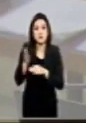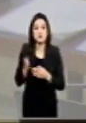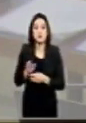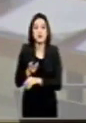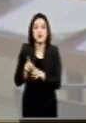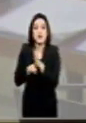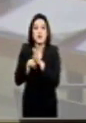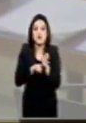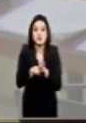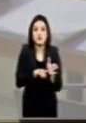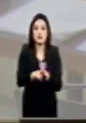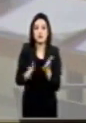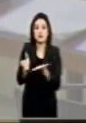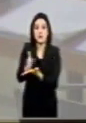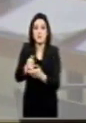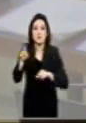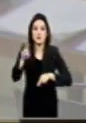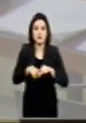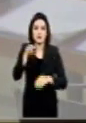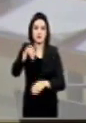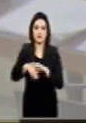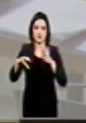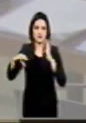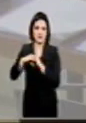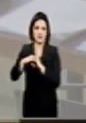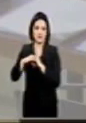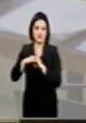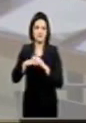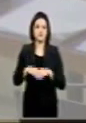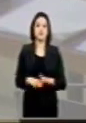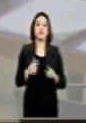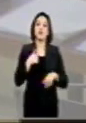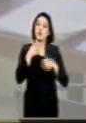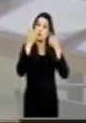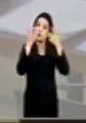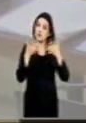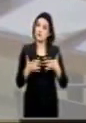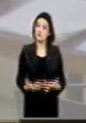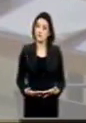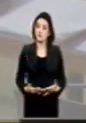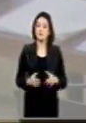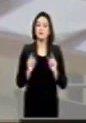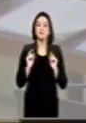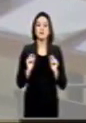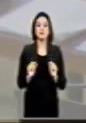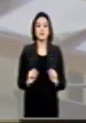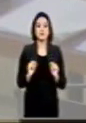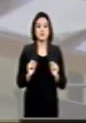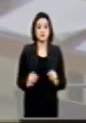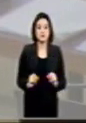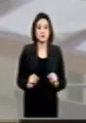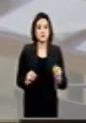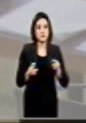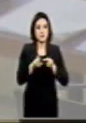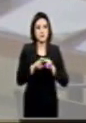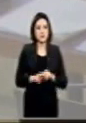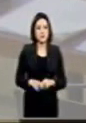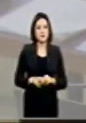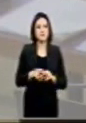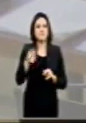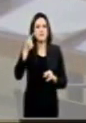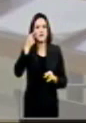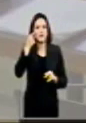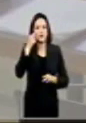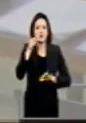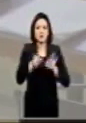Dependente, é o que está na inicial da reclamação. Estou dizendo que, com efeito, razão jurídica assiste ao